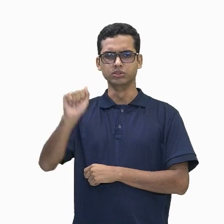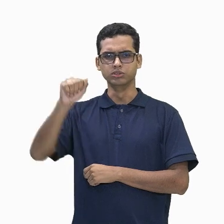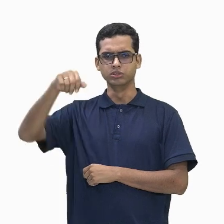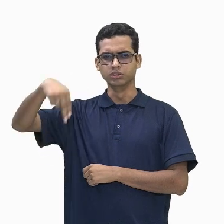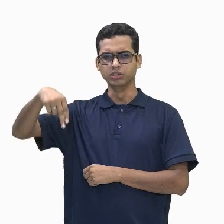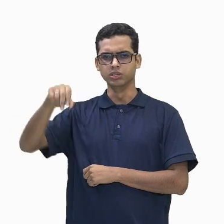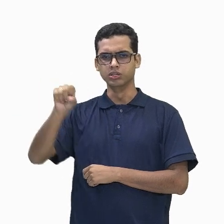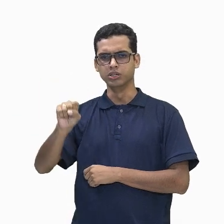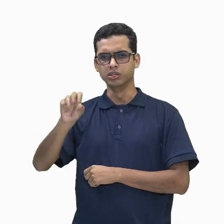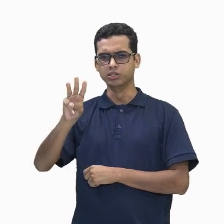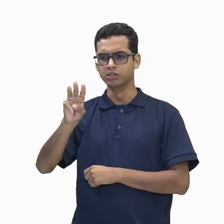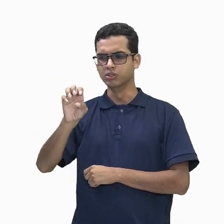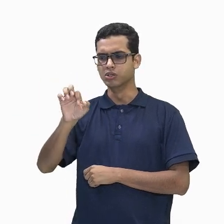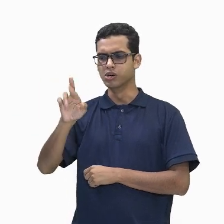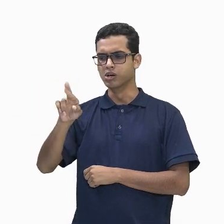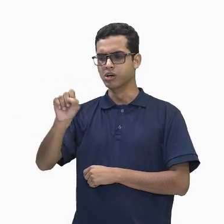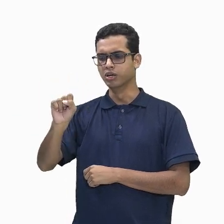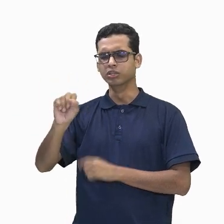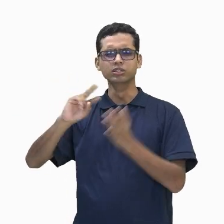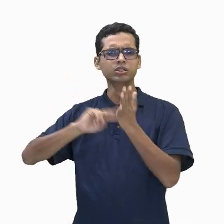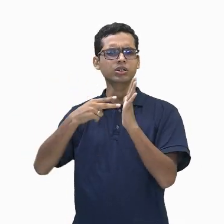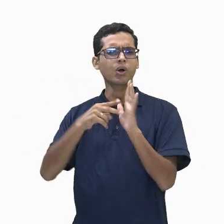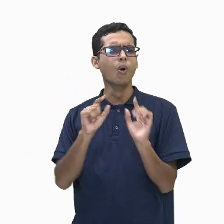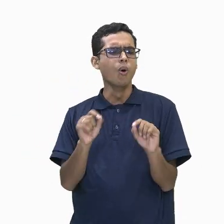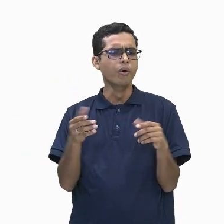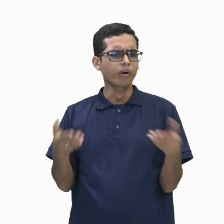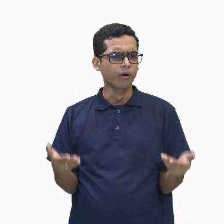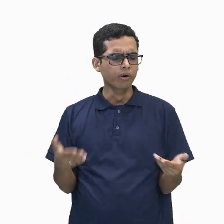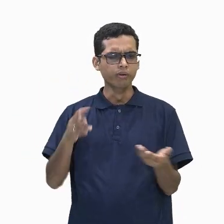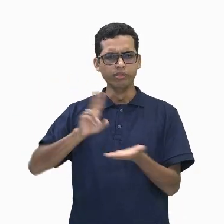respostas pequenas. E elas vão